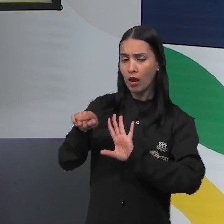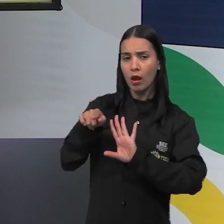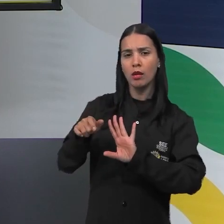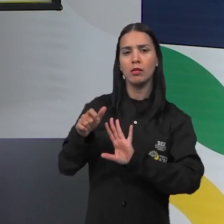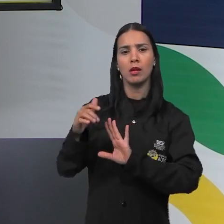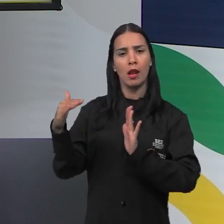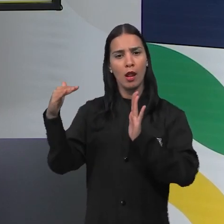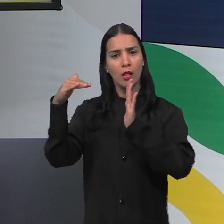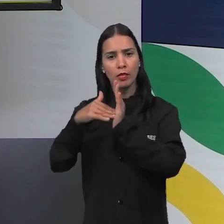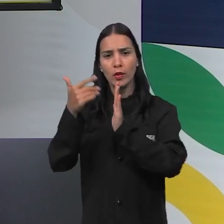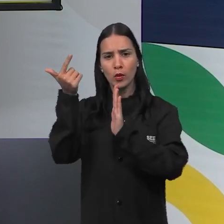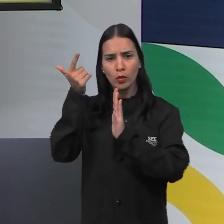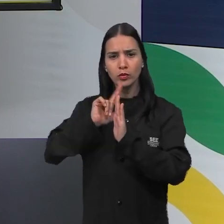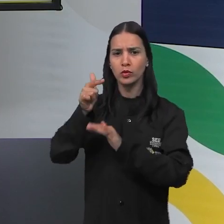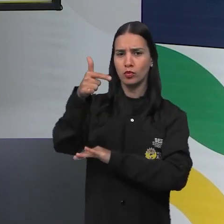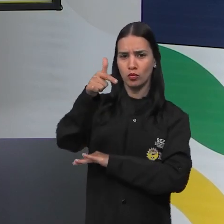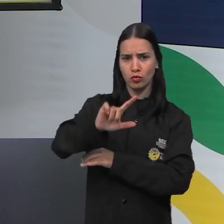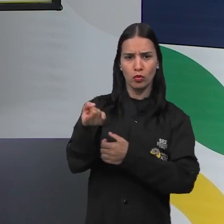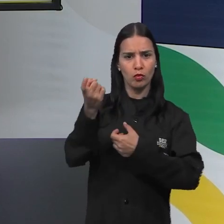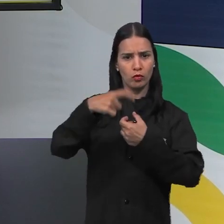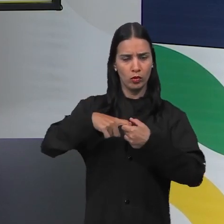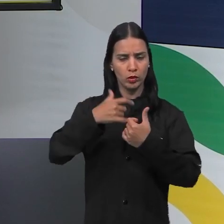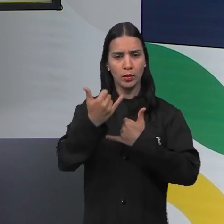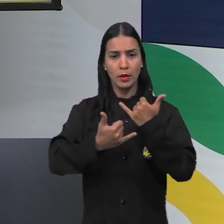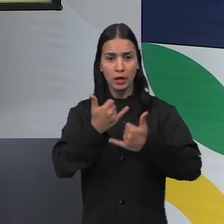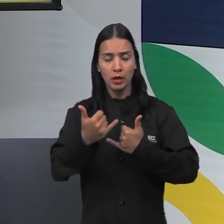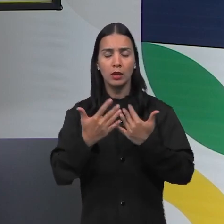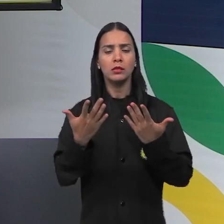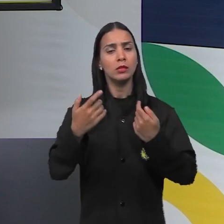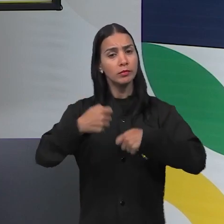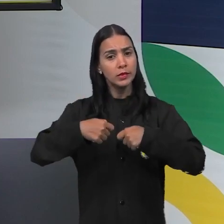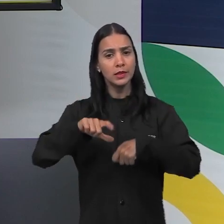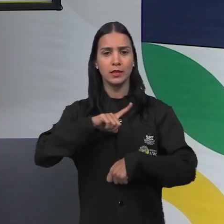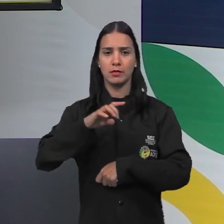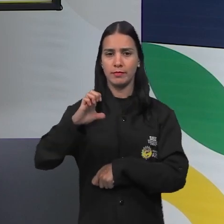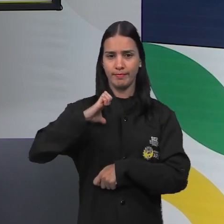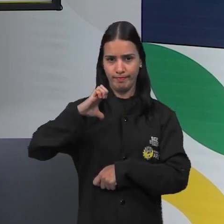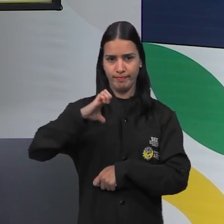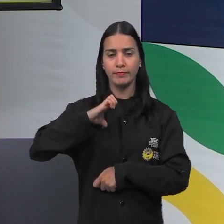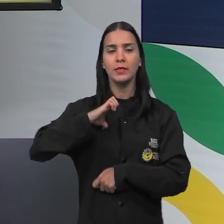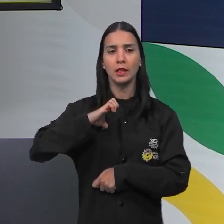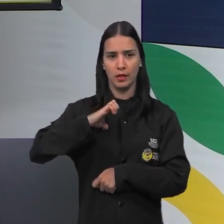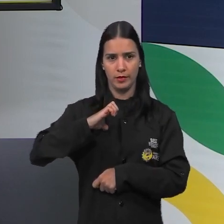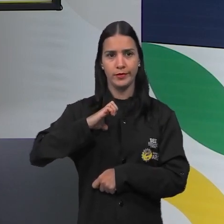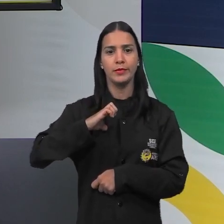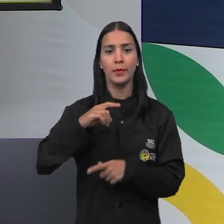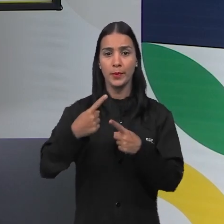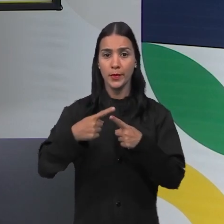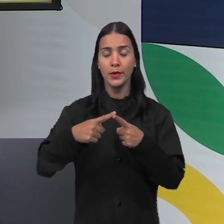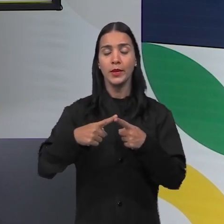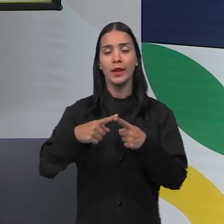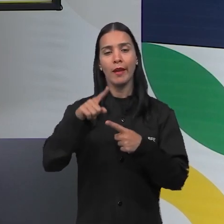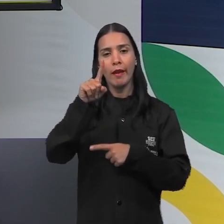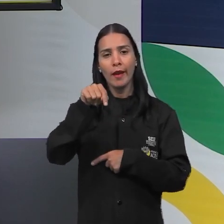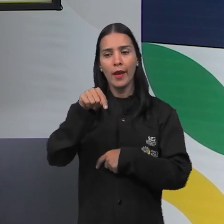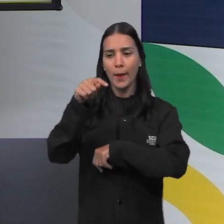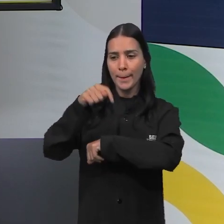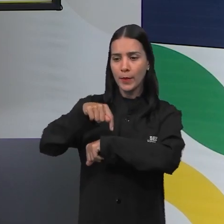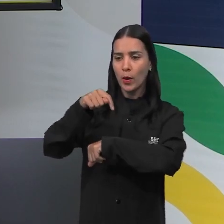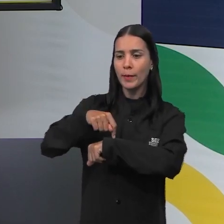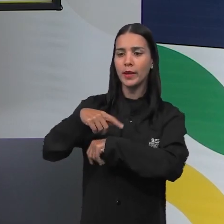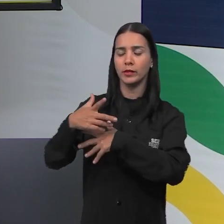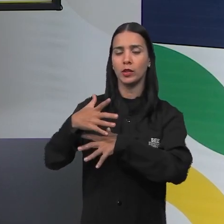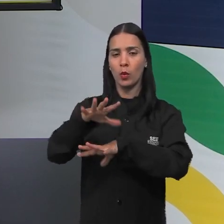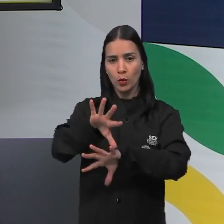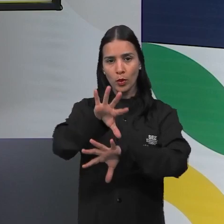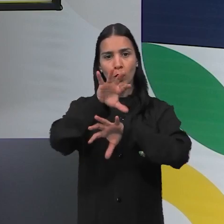suas necessidades, as suas limitações e buscar ser ético. O fair play é a apropriação dessa ética a